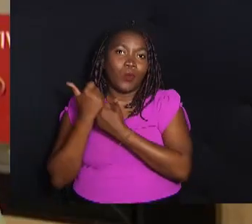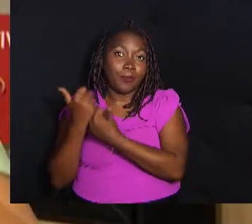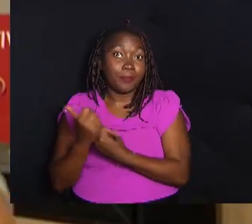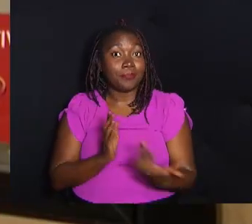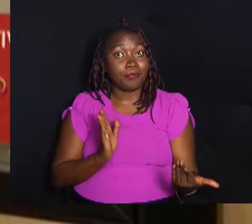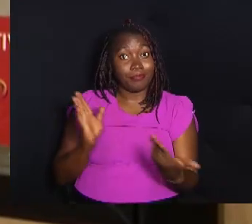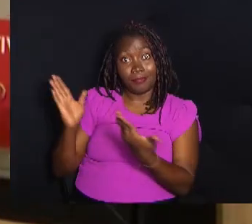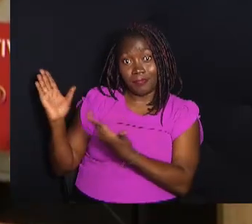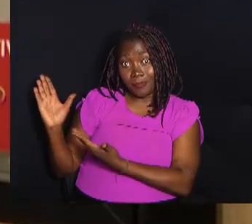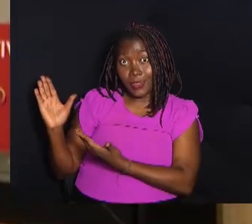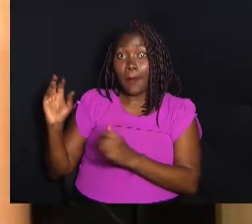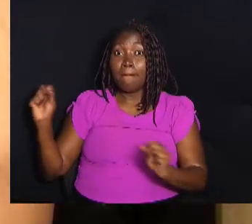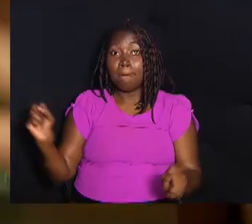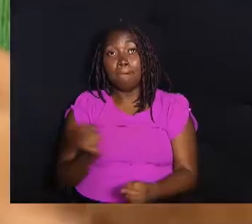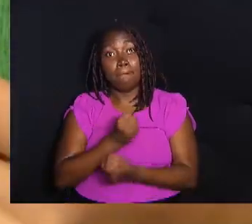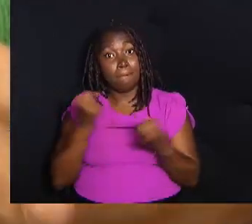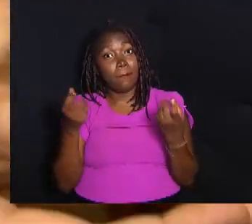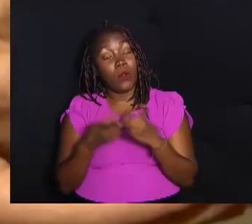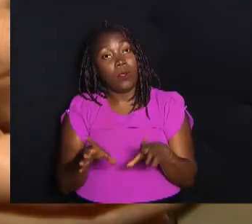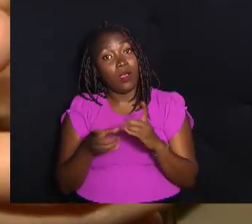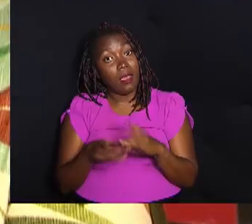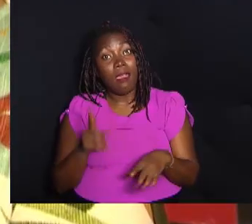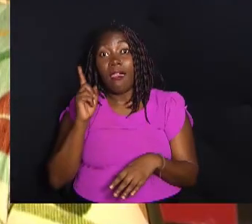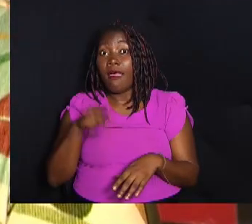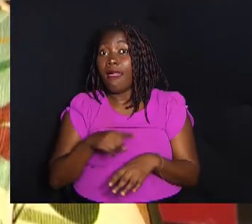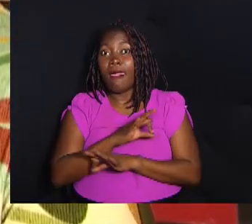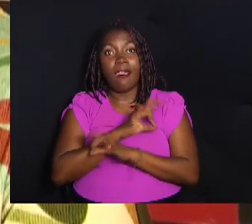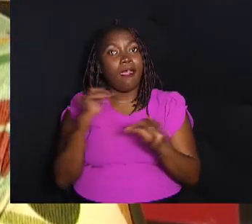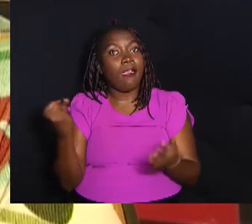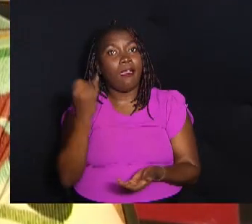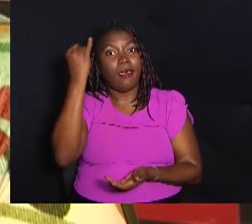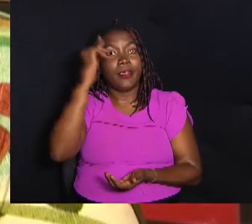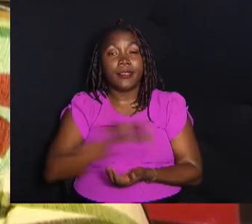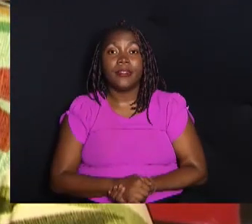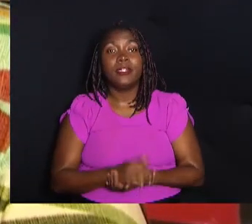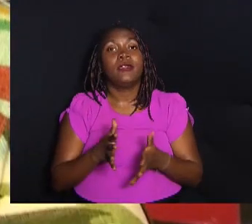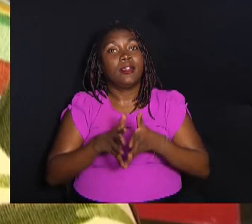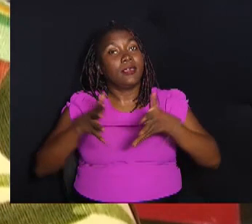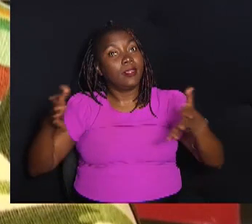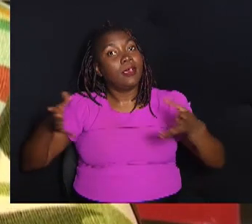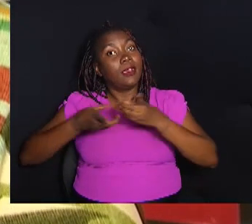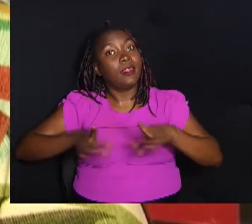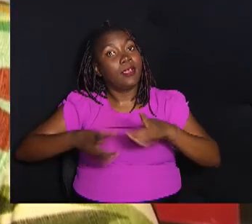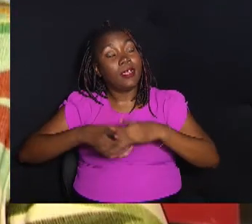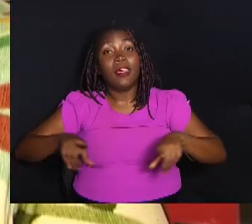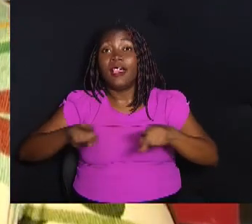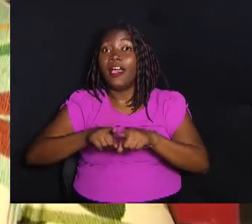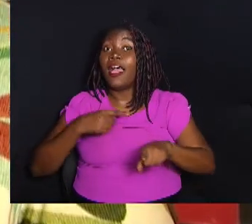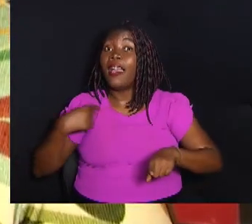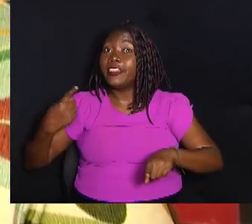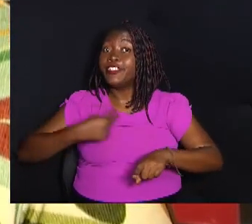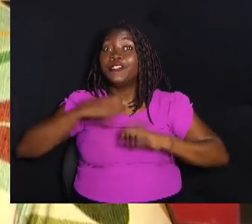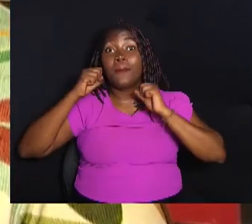para potencializar a democratização é essencial ampliar a democratização dela e que a gente possa